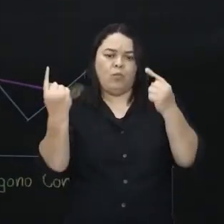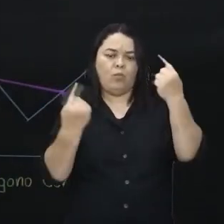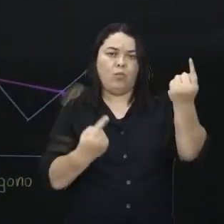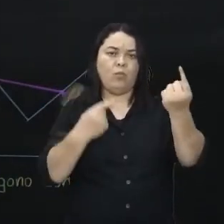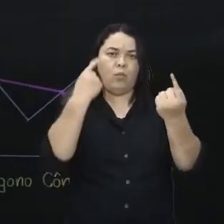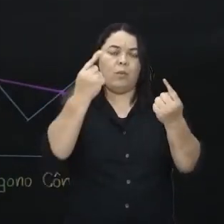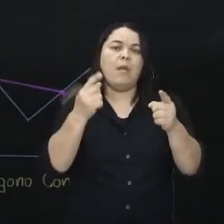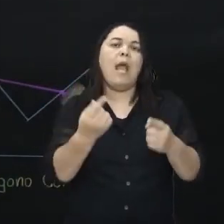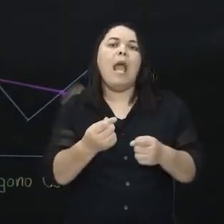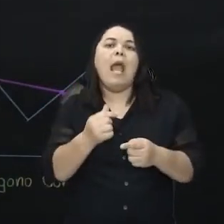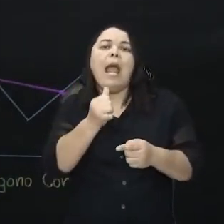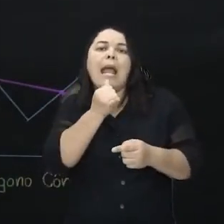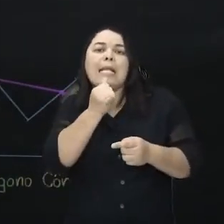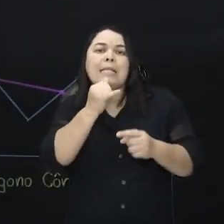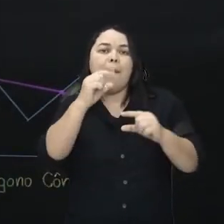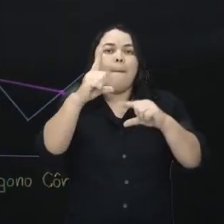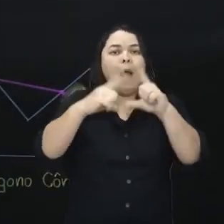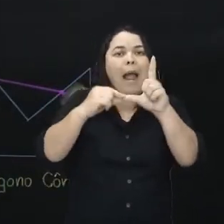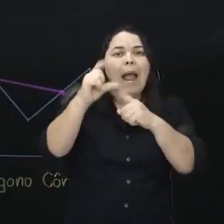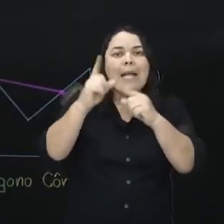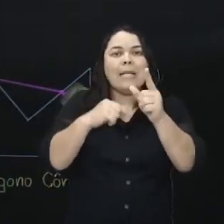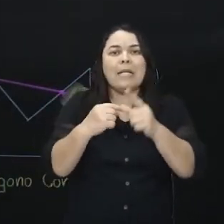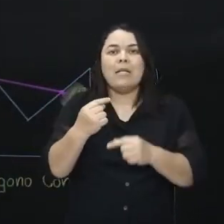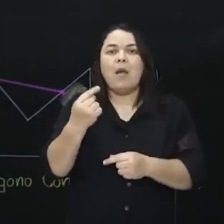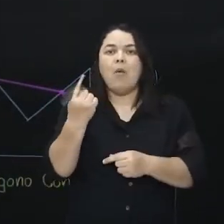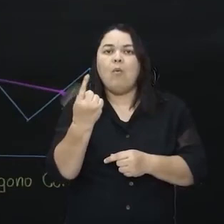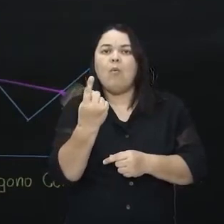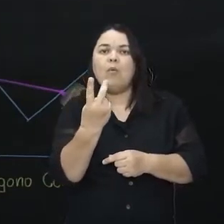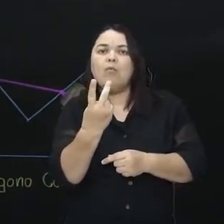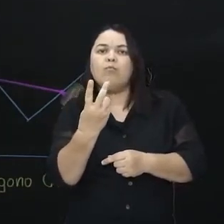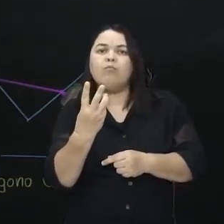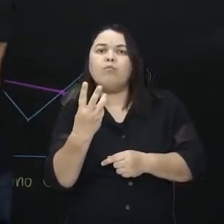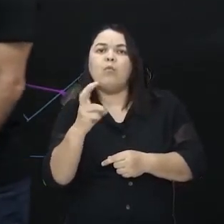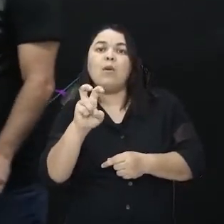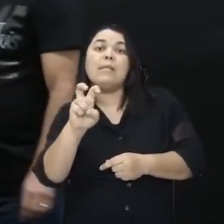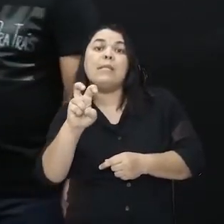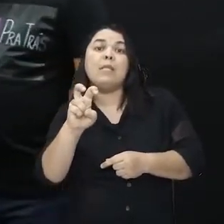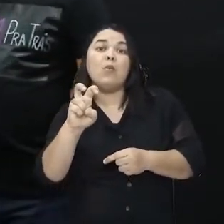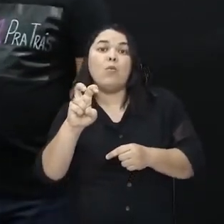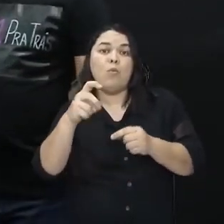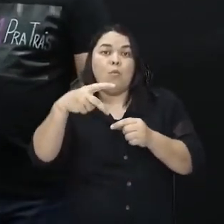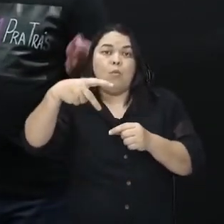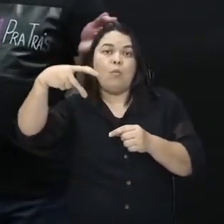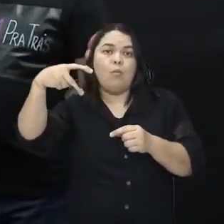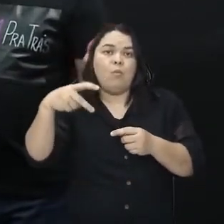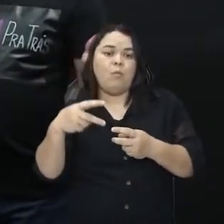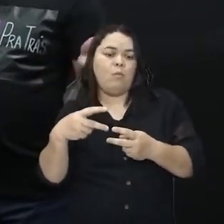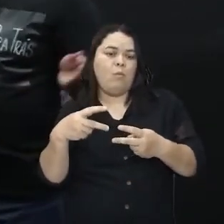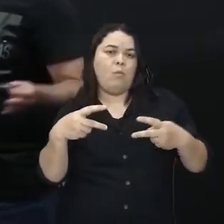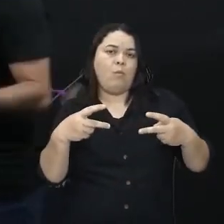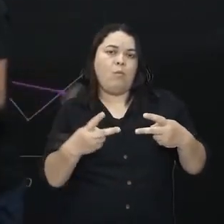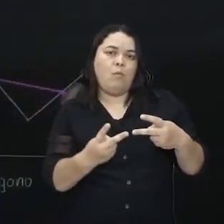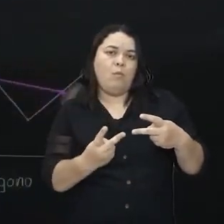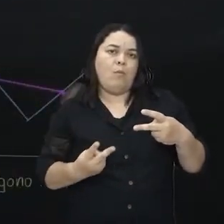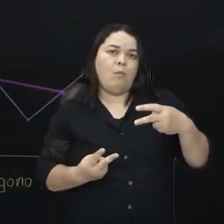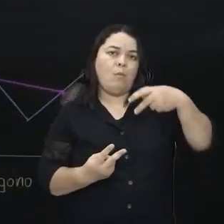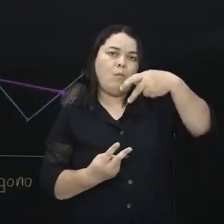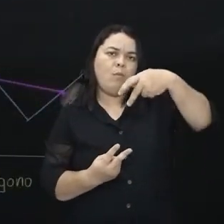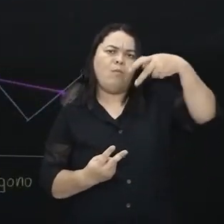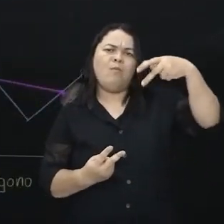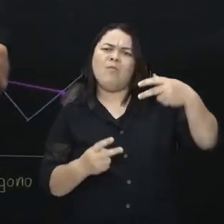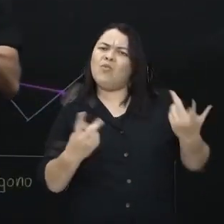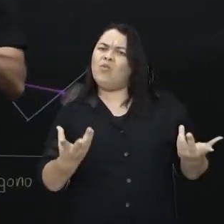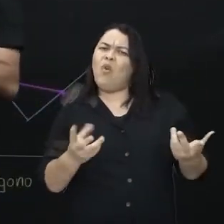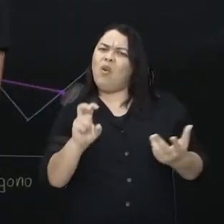1, 2, 3, 4, 5 pontas. Aí tu pensa, peraí, professor, só tem